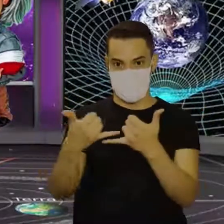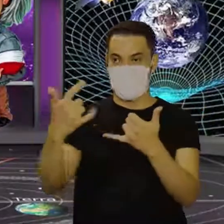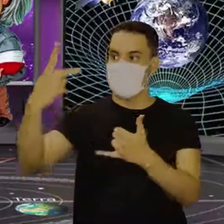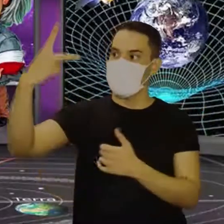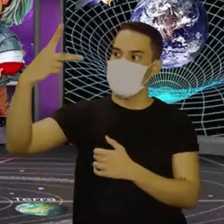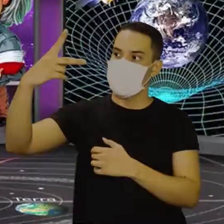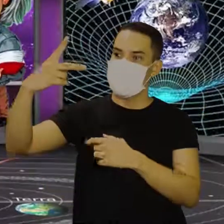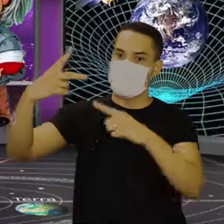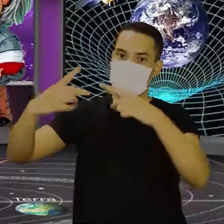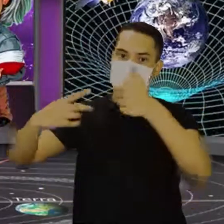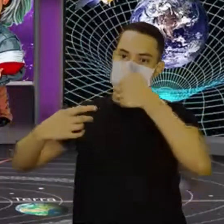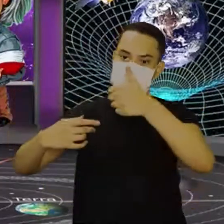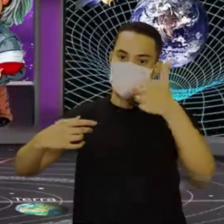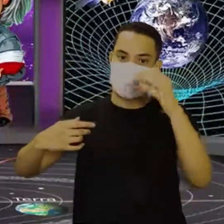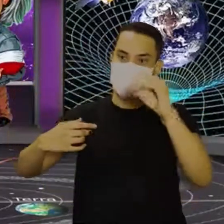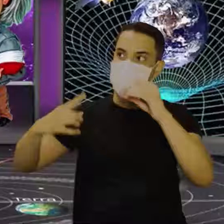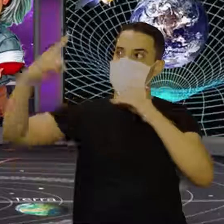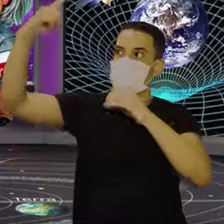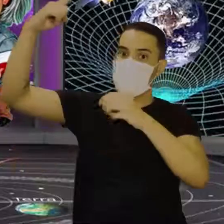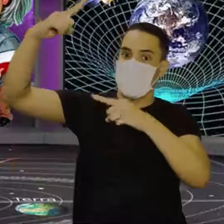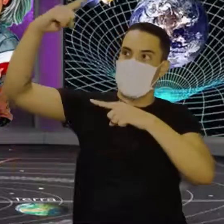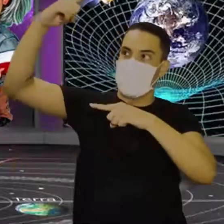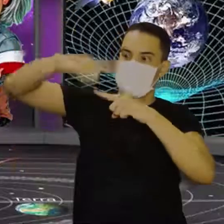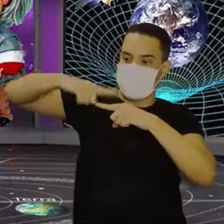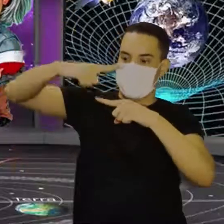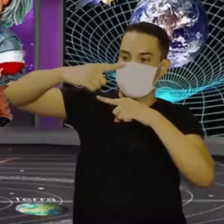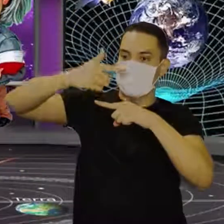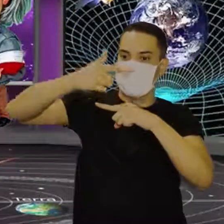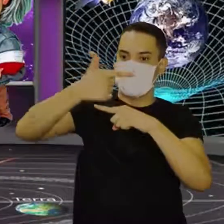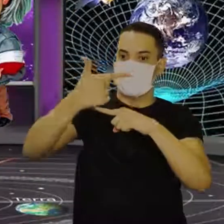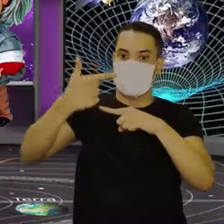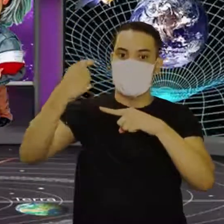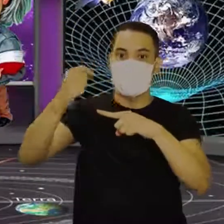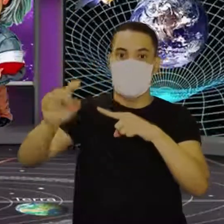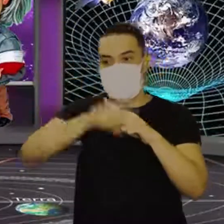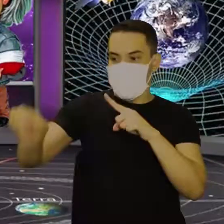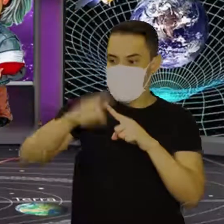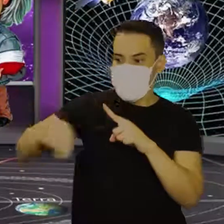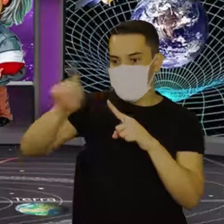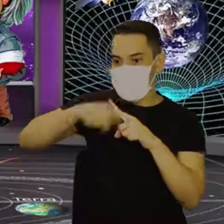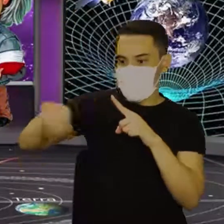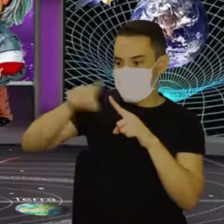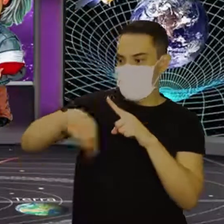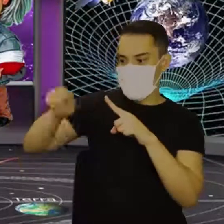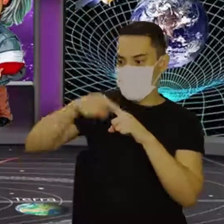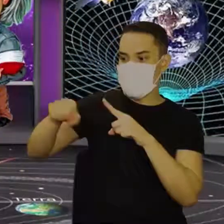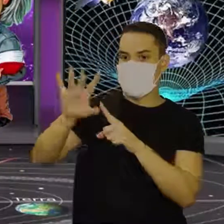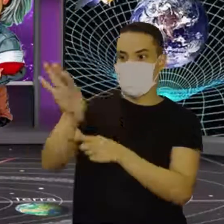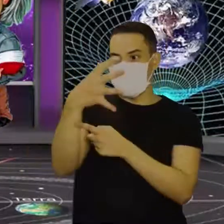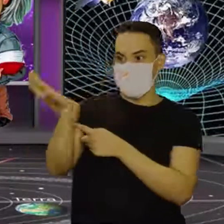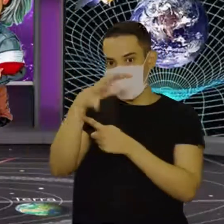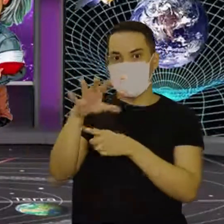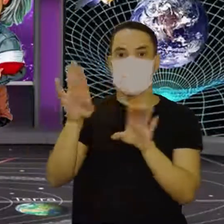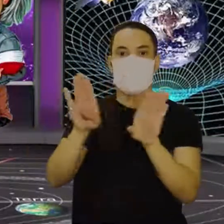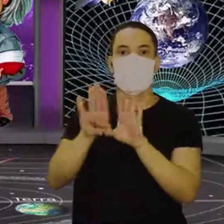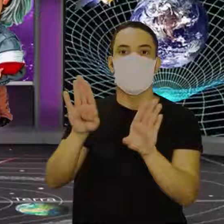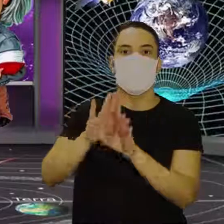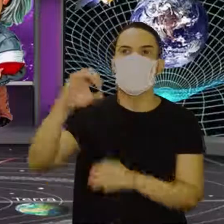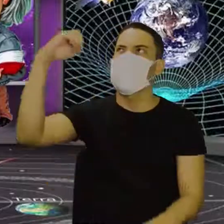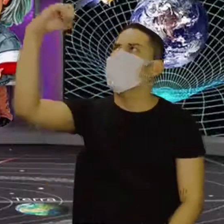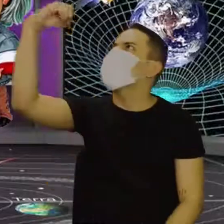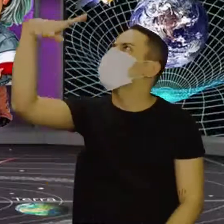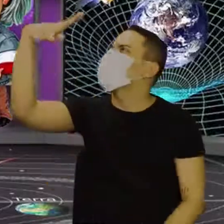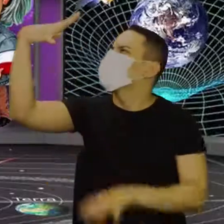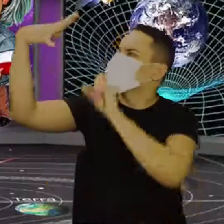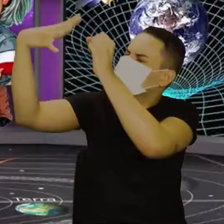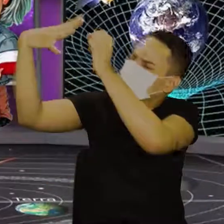um 220. O ventilador quase saiu voando, ele virou uma turbina. Eu achei muito estranho, a lâmpada ficou um pouco mais brilhante, falei, tem